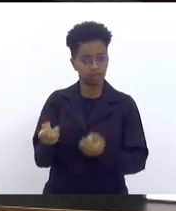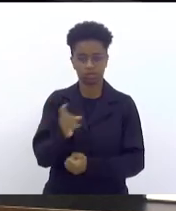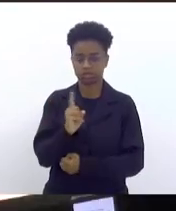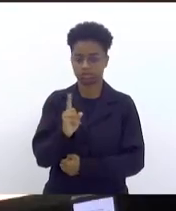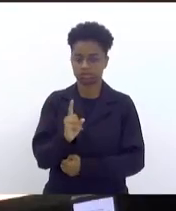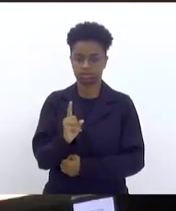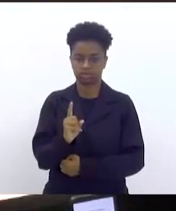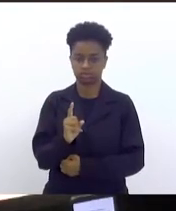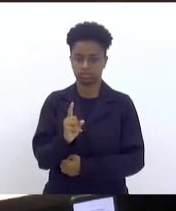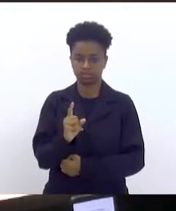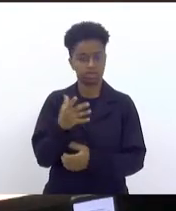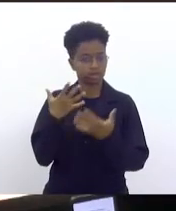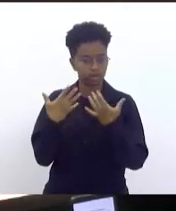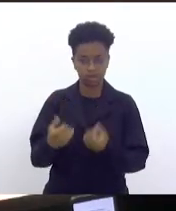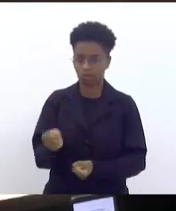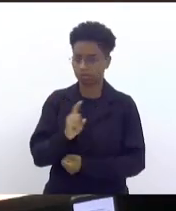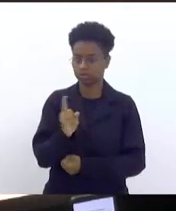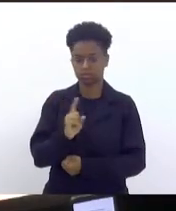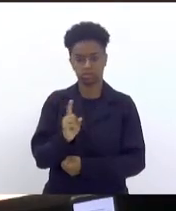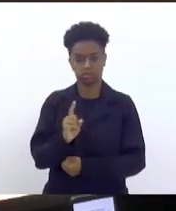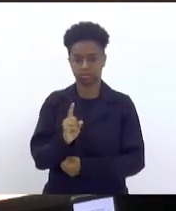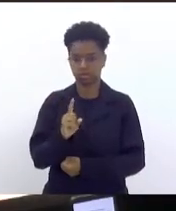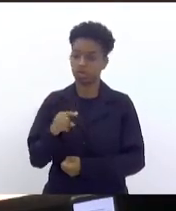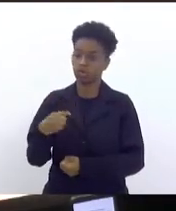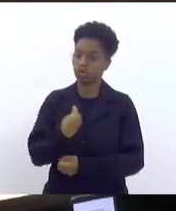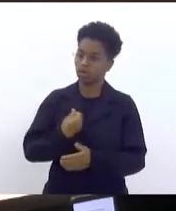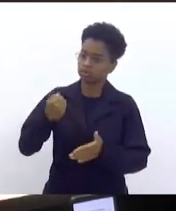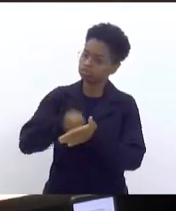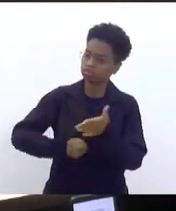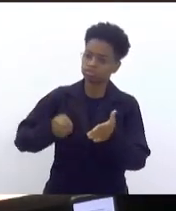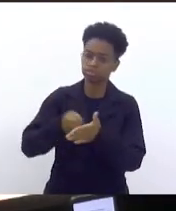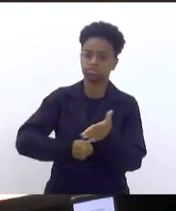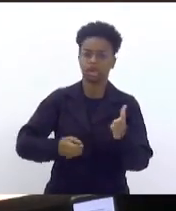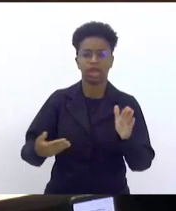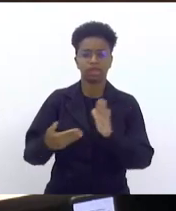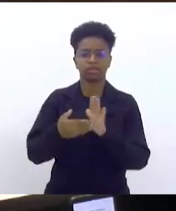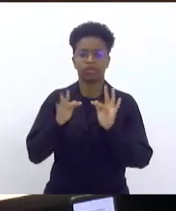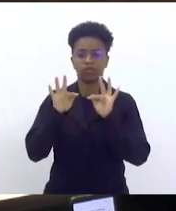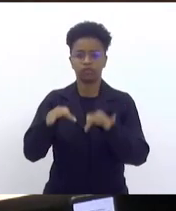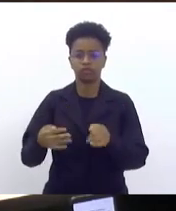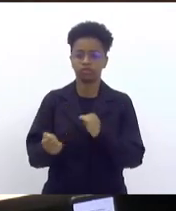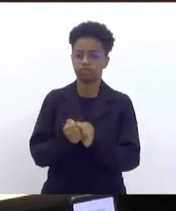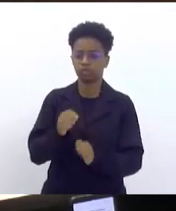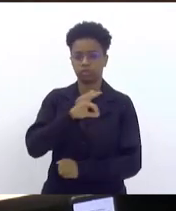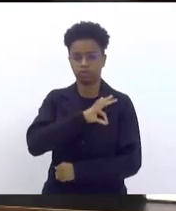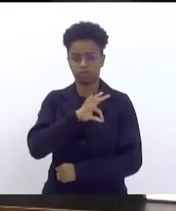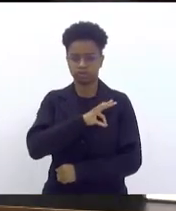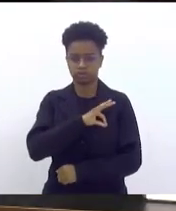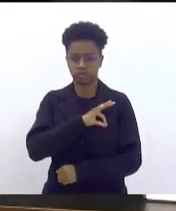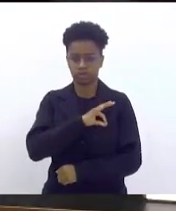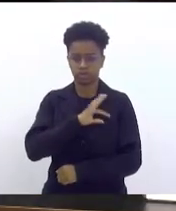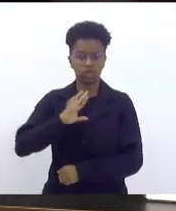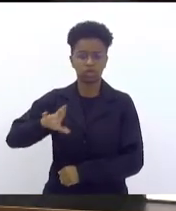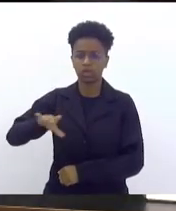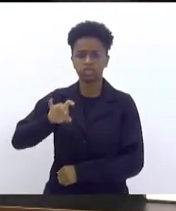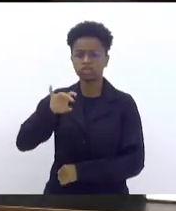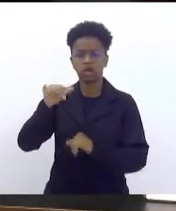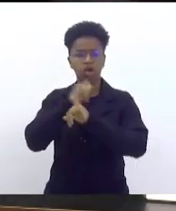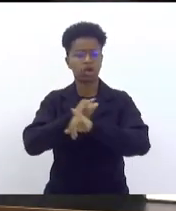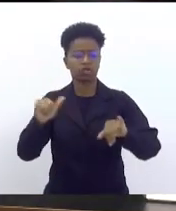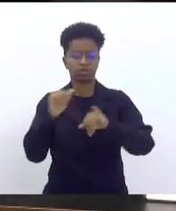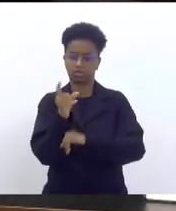não vai passar e nós vamos lutar até o fim junto com a polícia e nós não estamos fazendo gravata Não minha gente